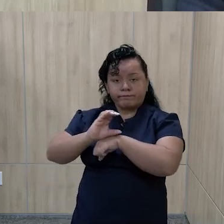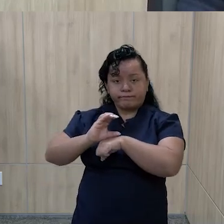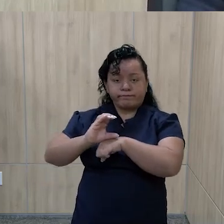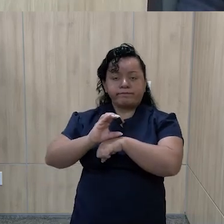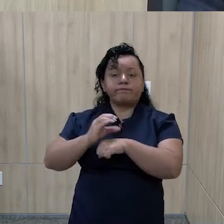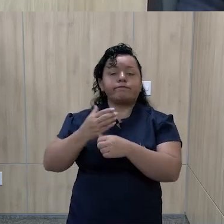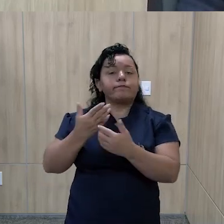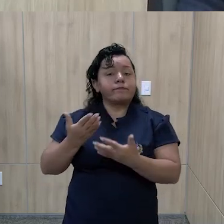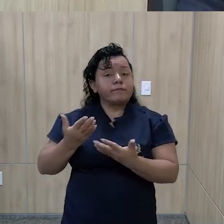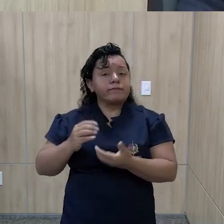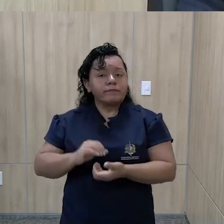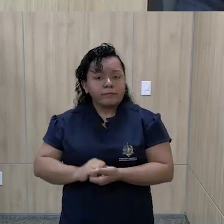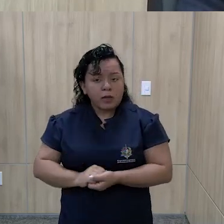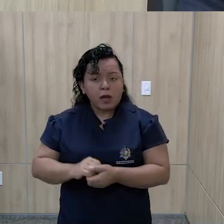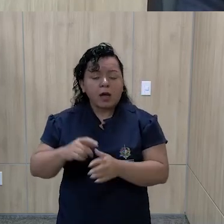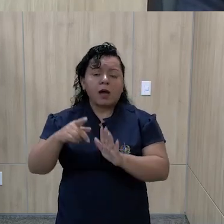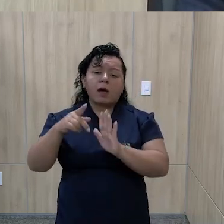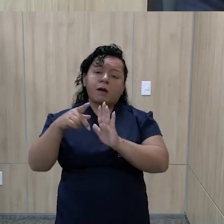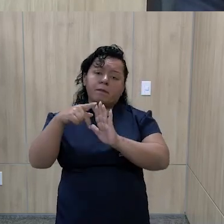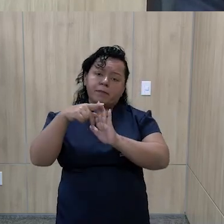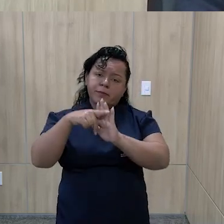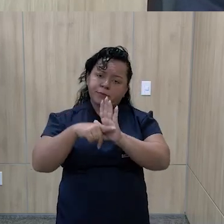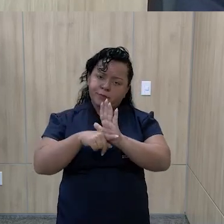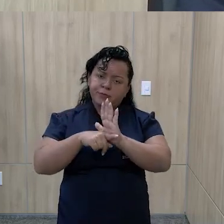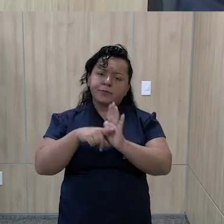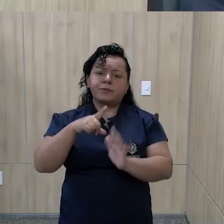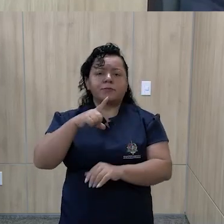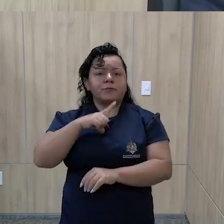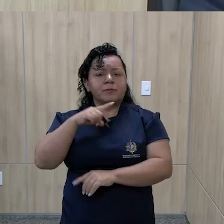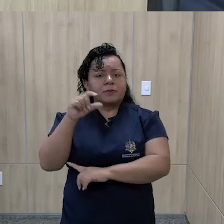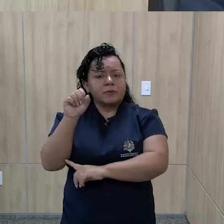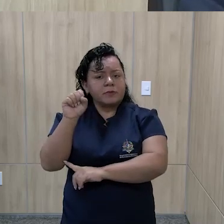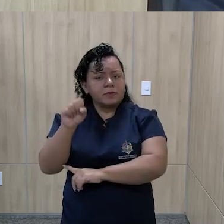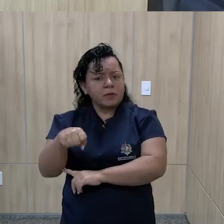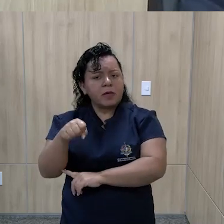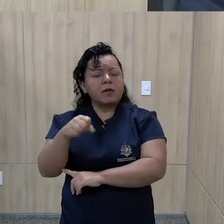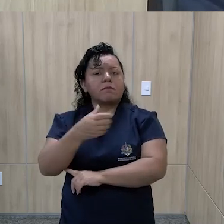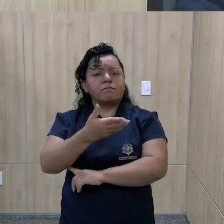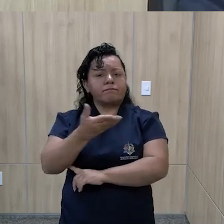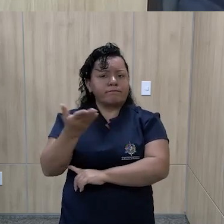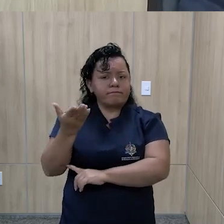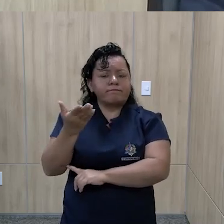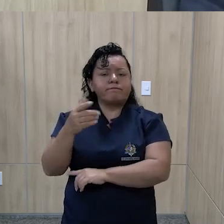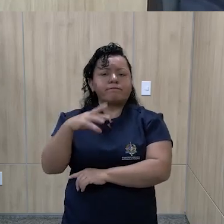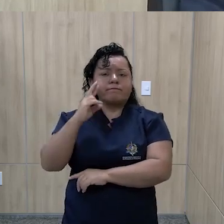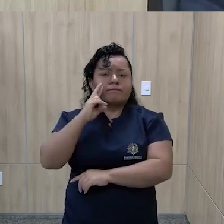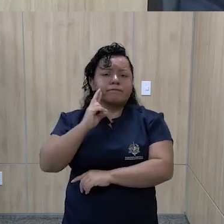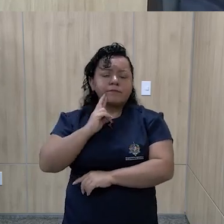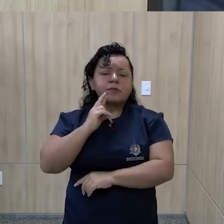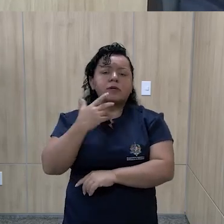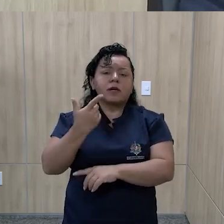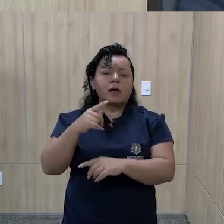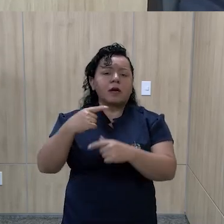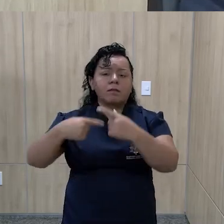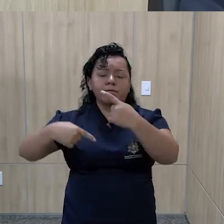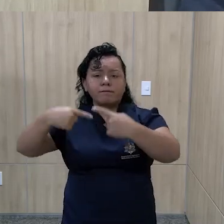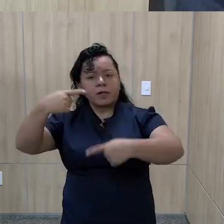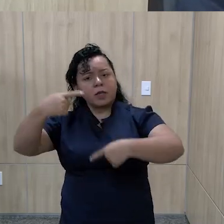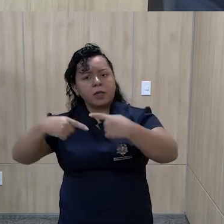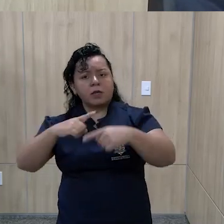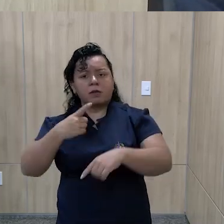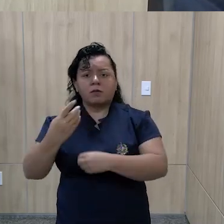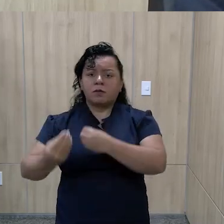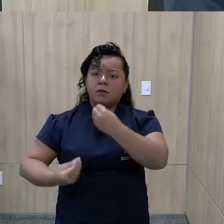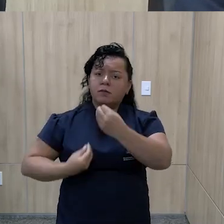bom som este projeto nós precisamos sim implementar no estado de Rondônia é necessário que essas